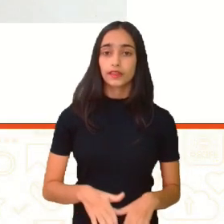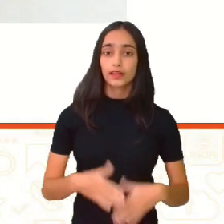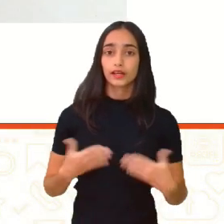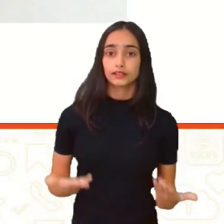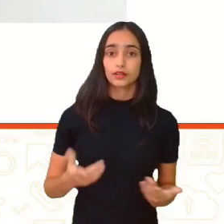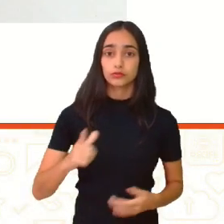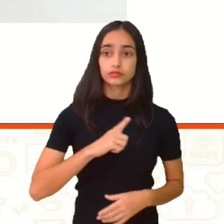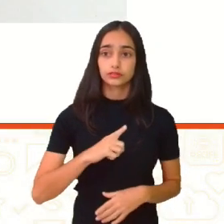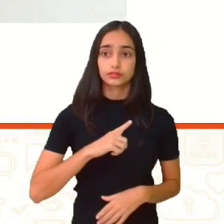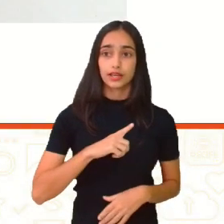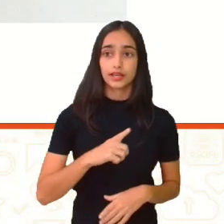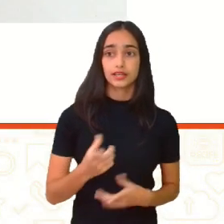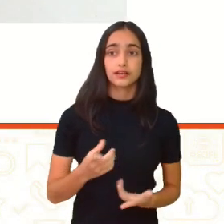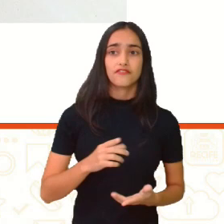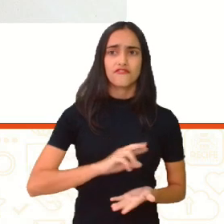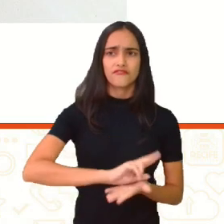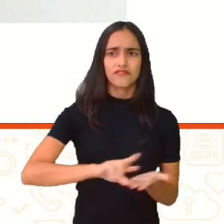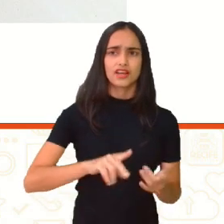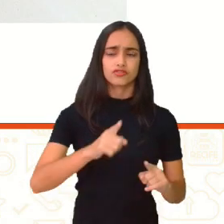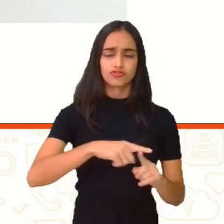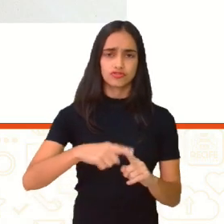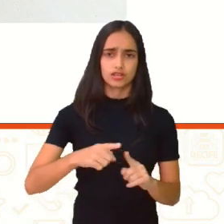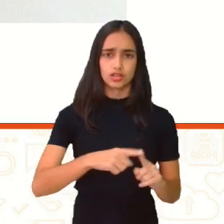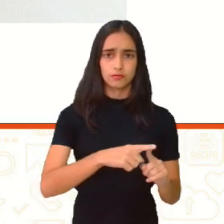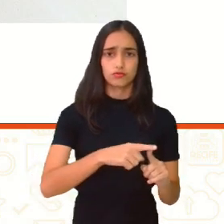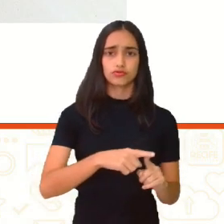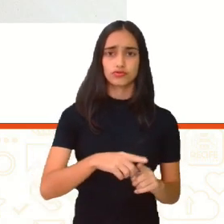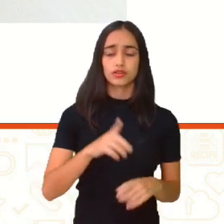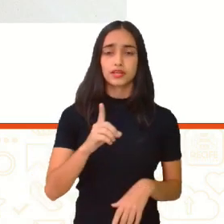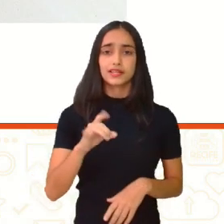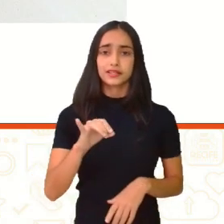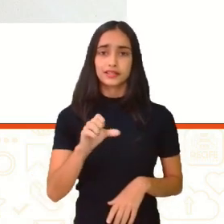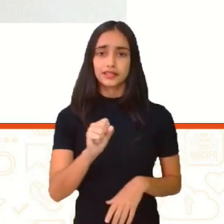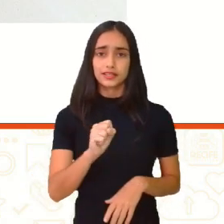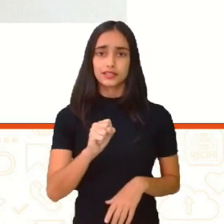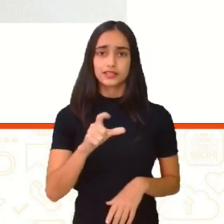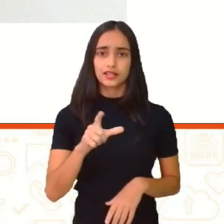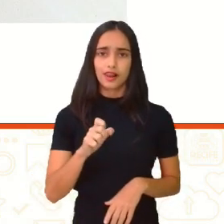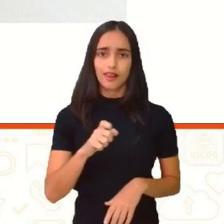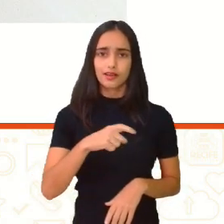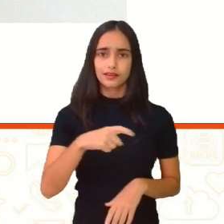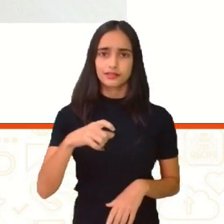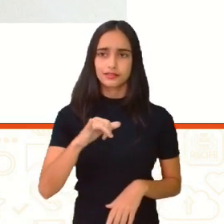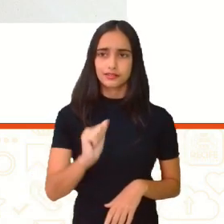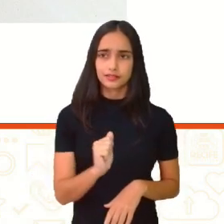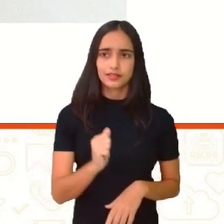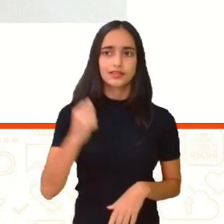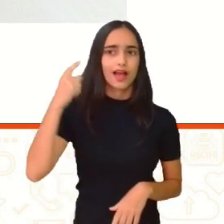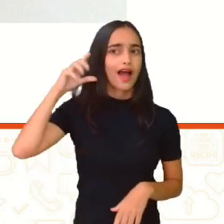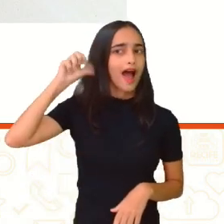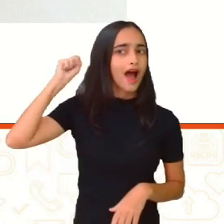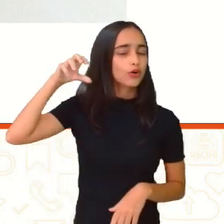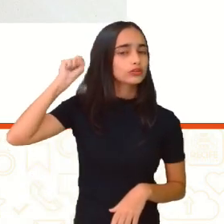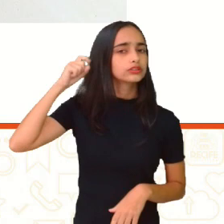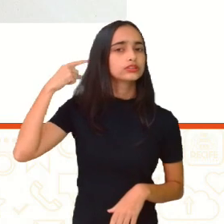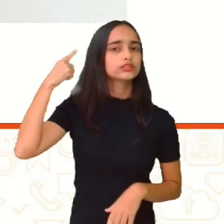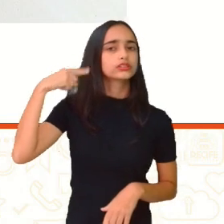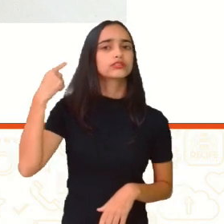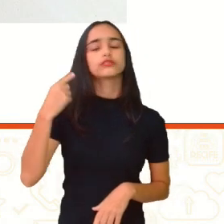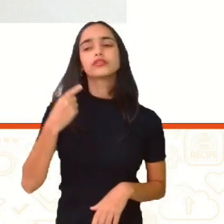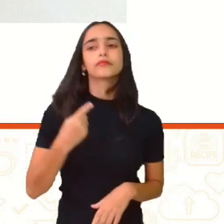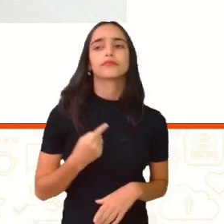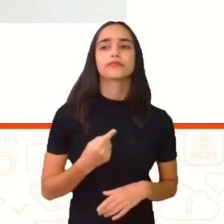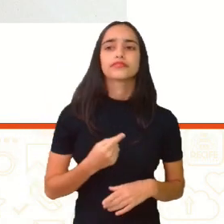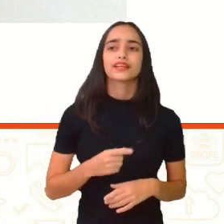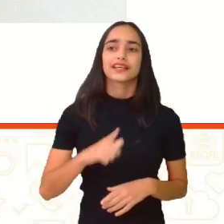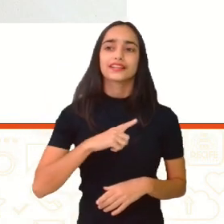tem dislexia auditiva, né? Ou disfonética. São dificuldades na diferenciação, na análise e na nomeação